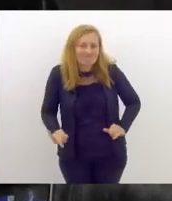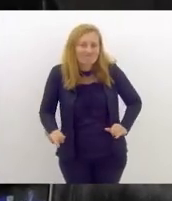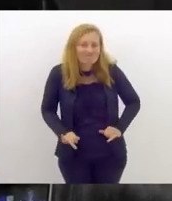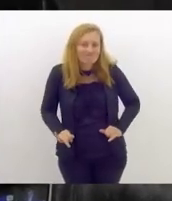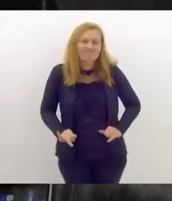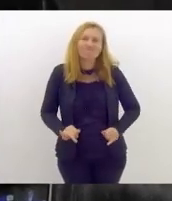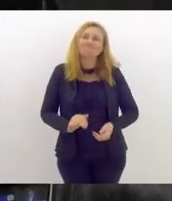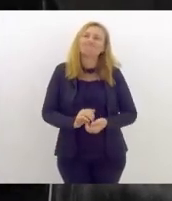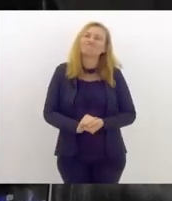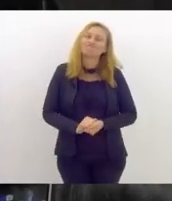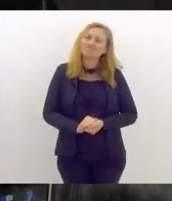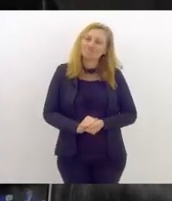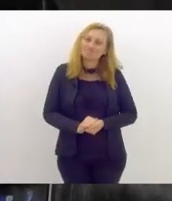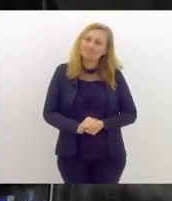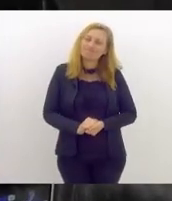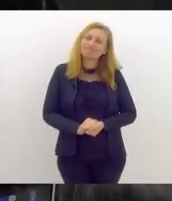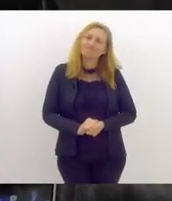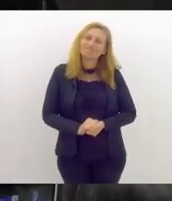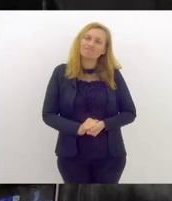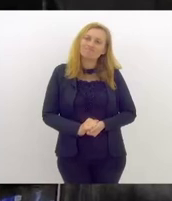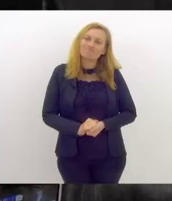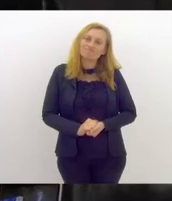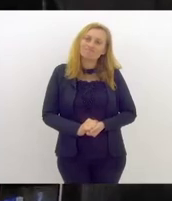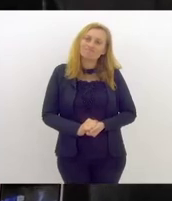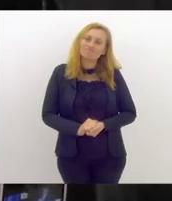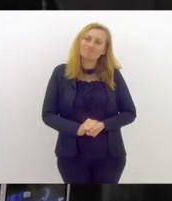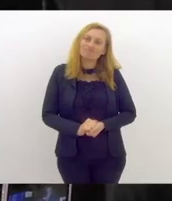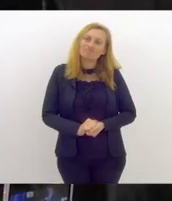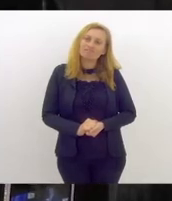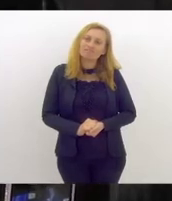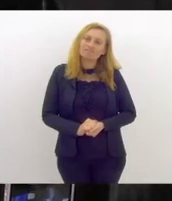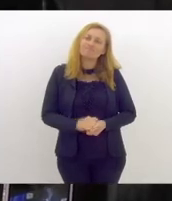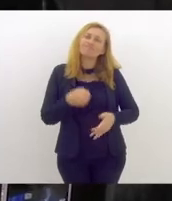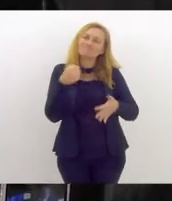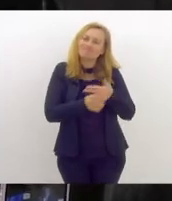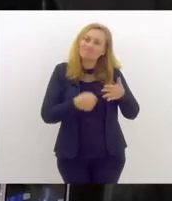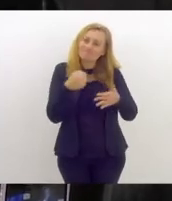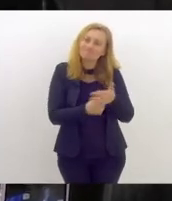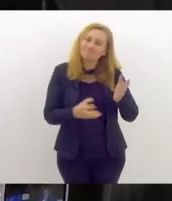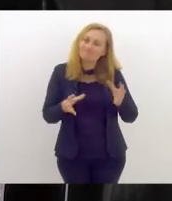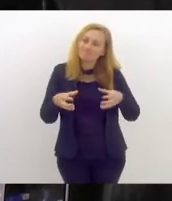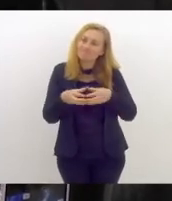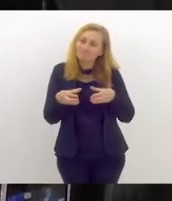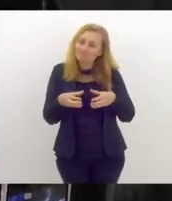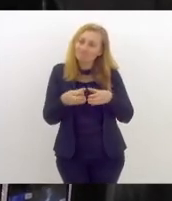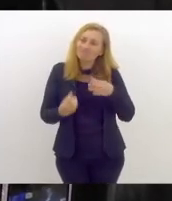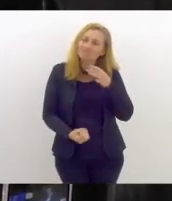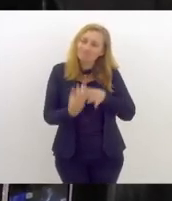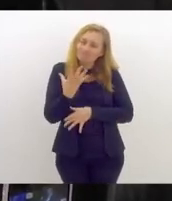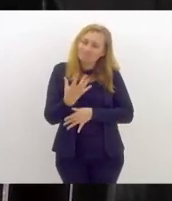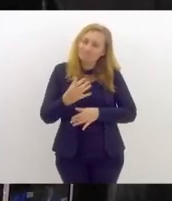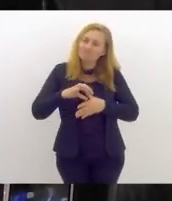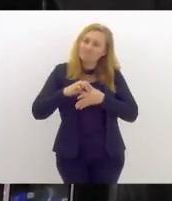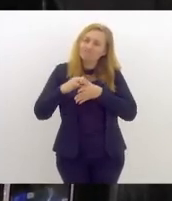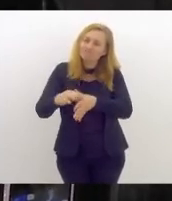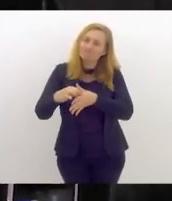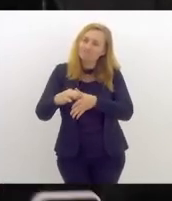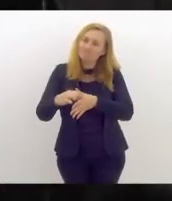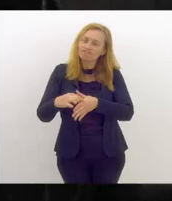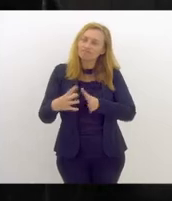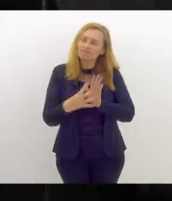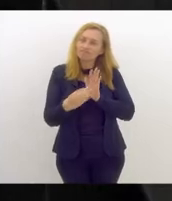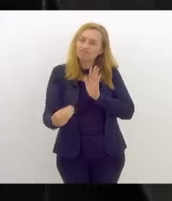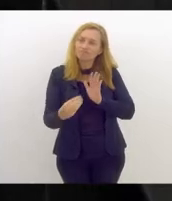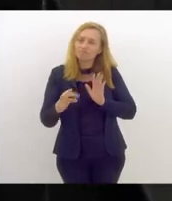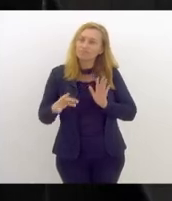intangível pungente é transformou é numa luta coletiva que ela fundou que ela liderou e que virou exemplo